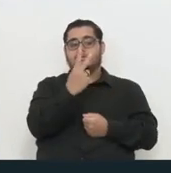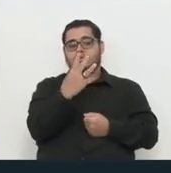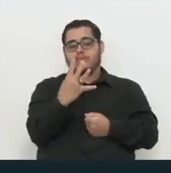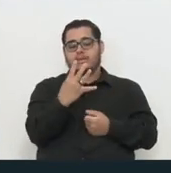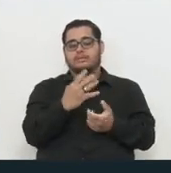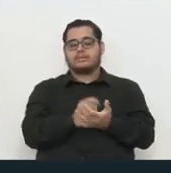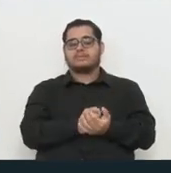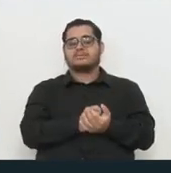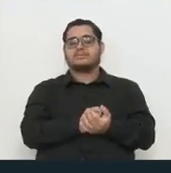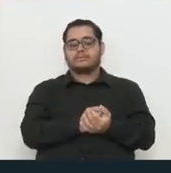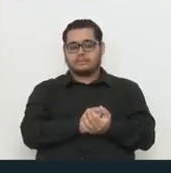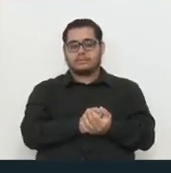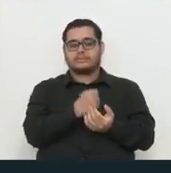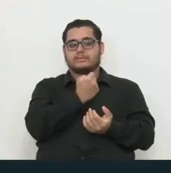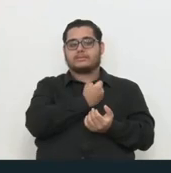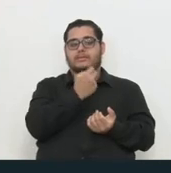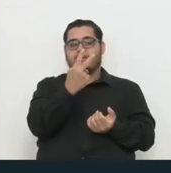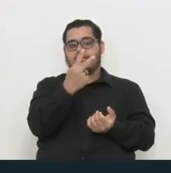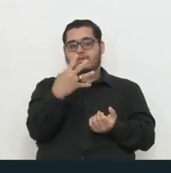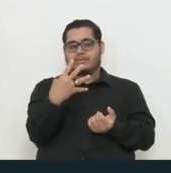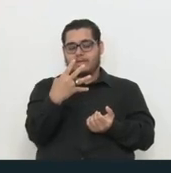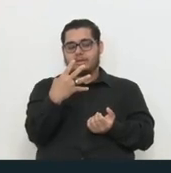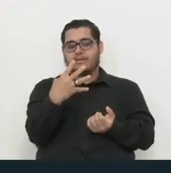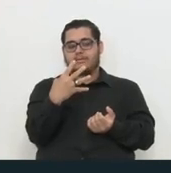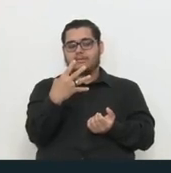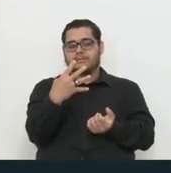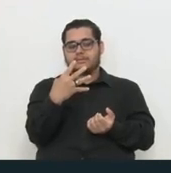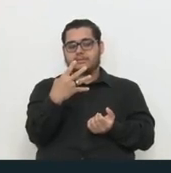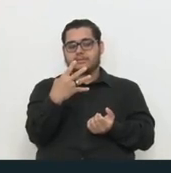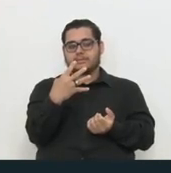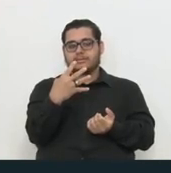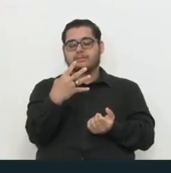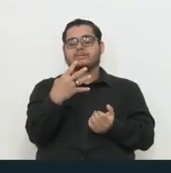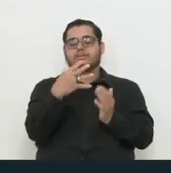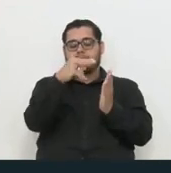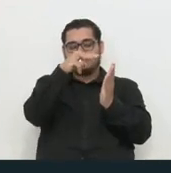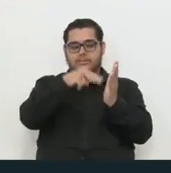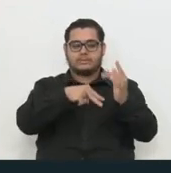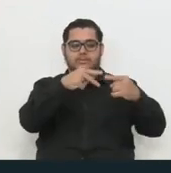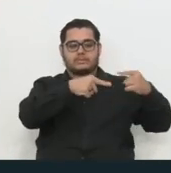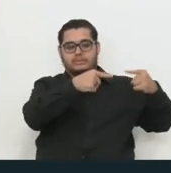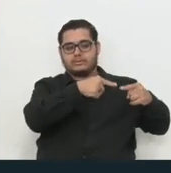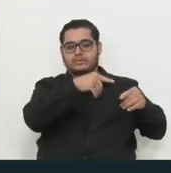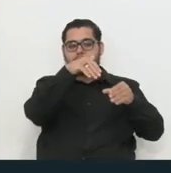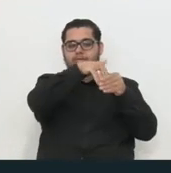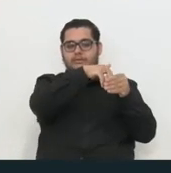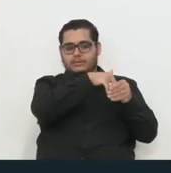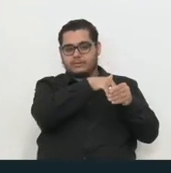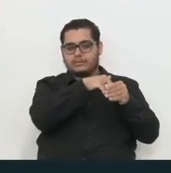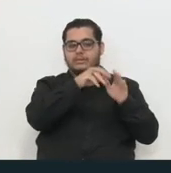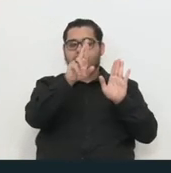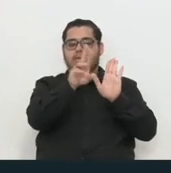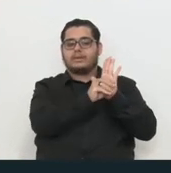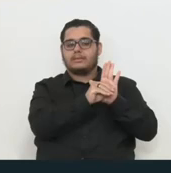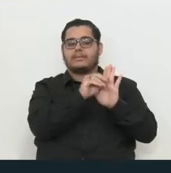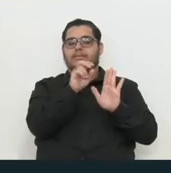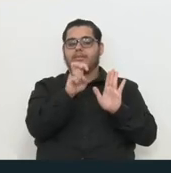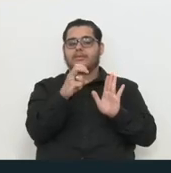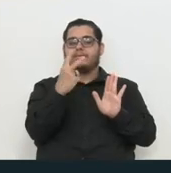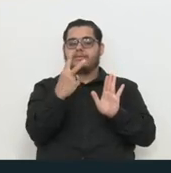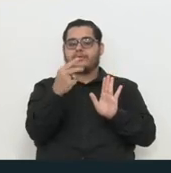e tem 24 leitura discussão e votação do requerimento 527 de